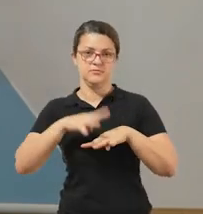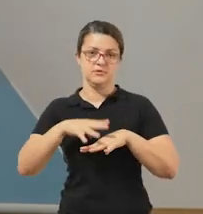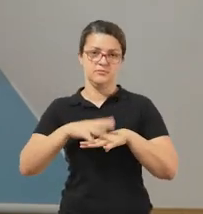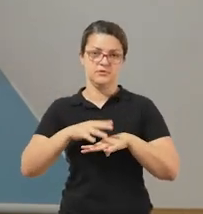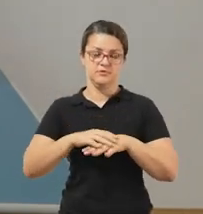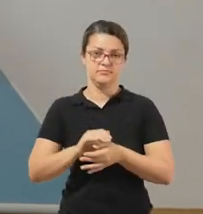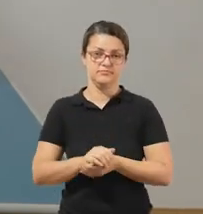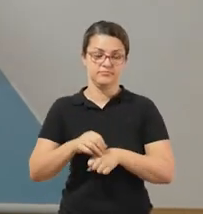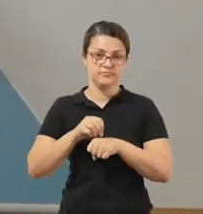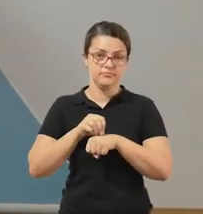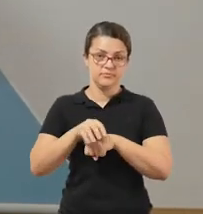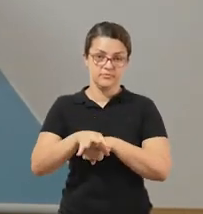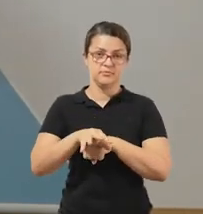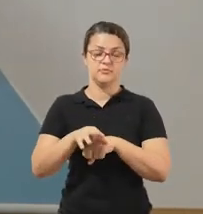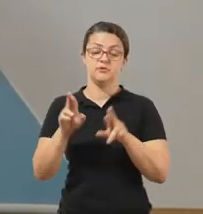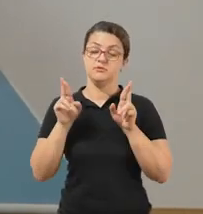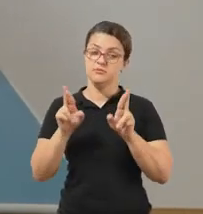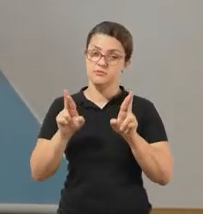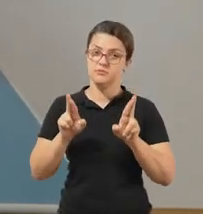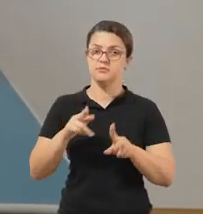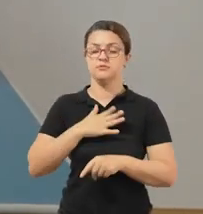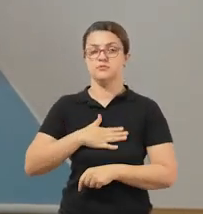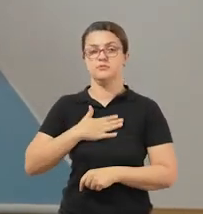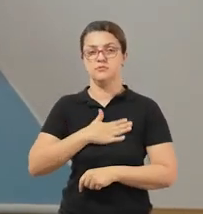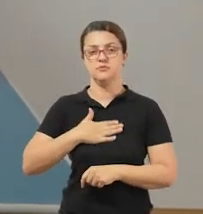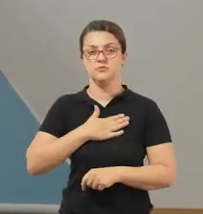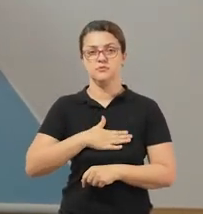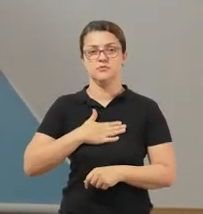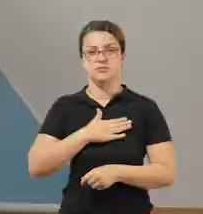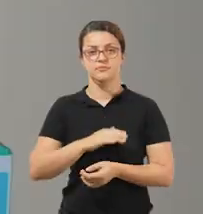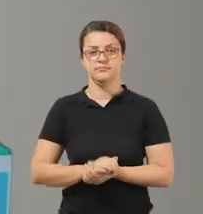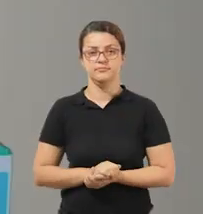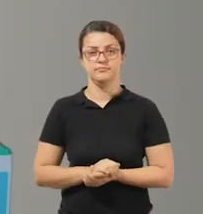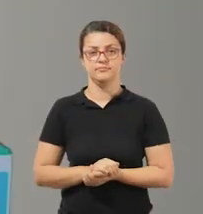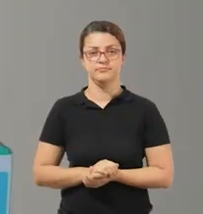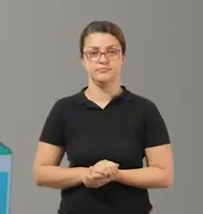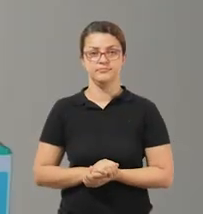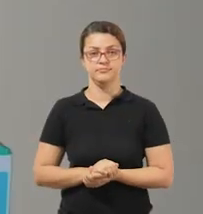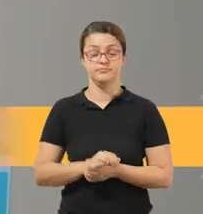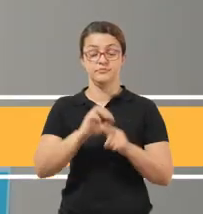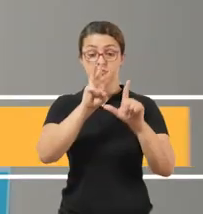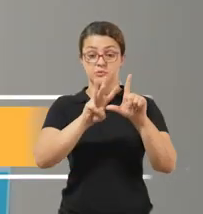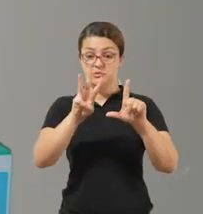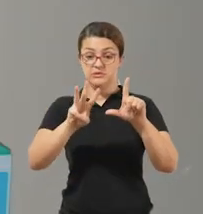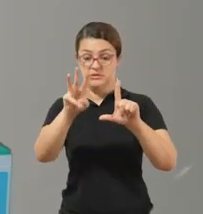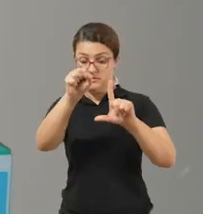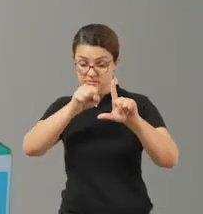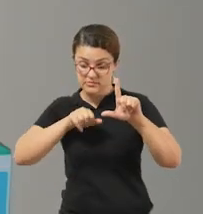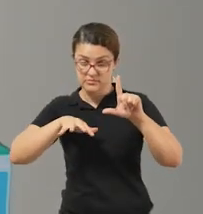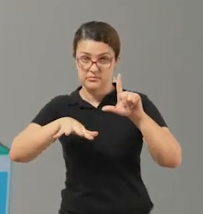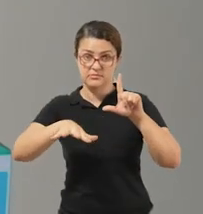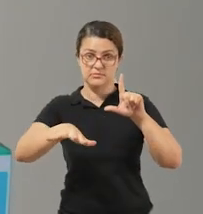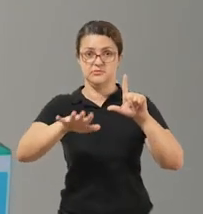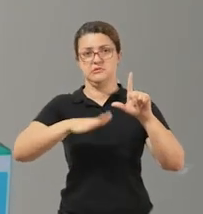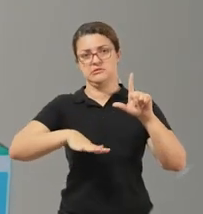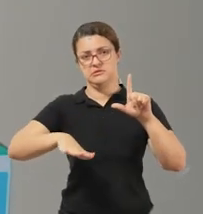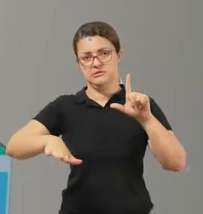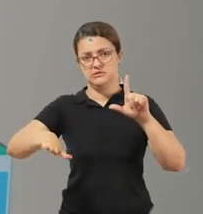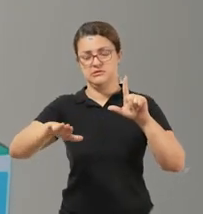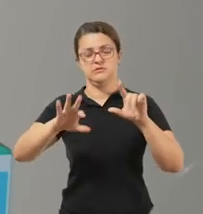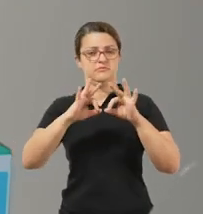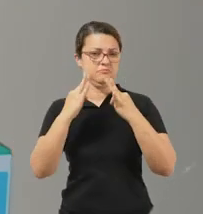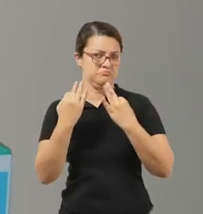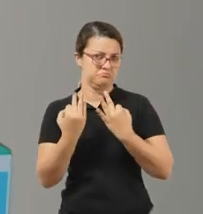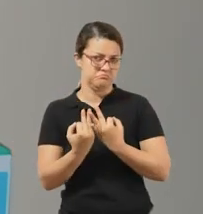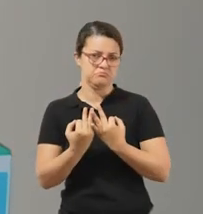essas foram as sugestões, eu espero que vocês tenham gostado, tá? Compartilhem o link com as crianças que vocês conhecem da